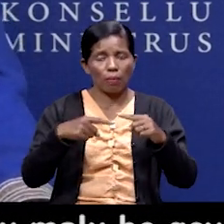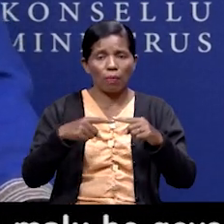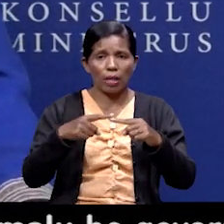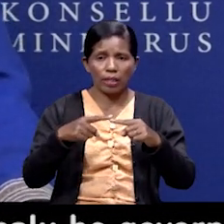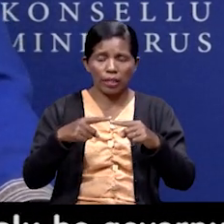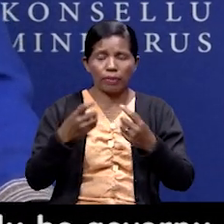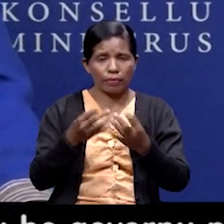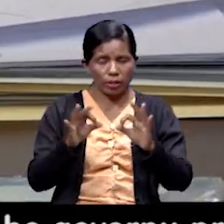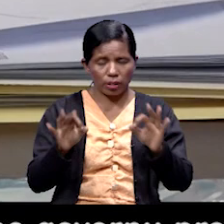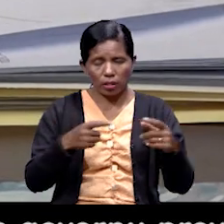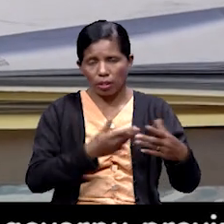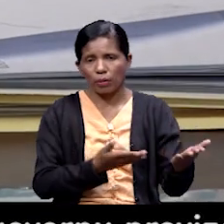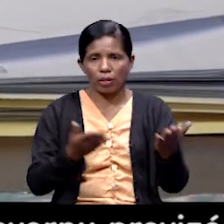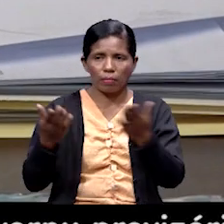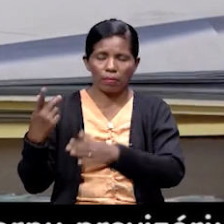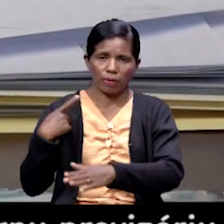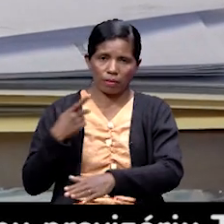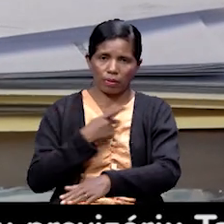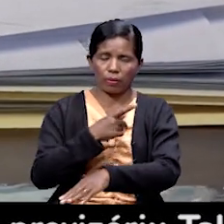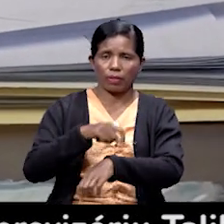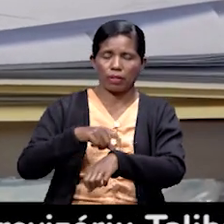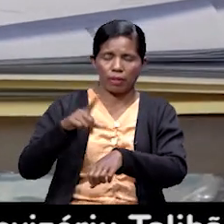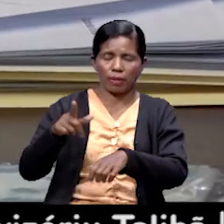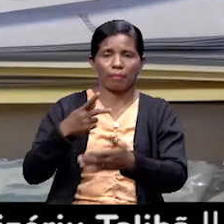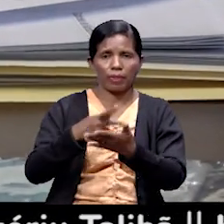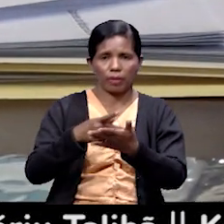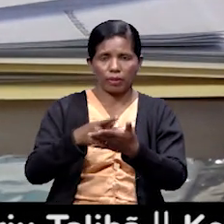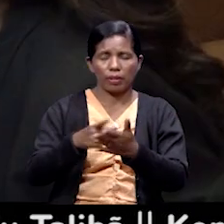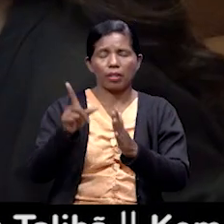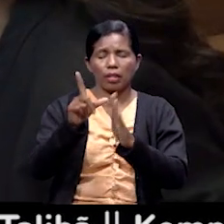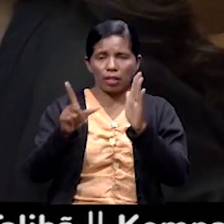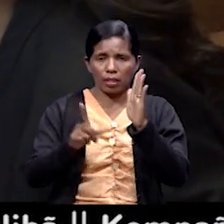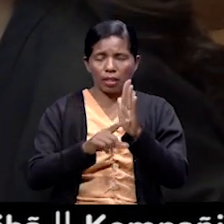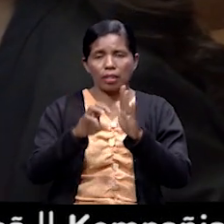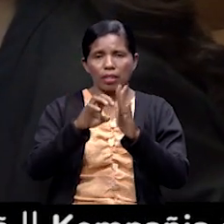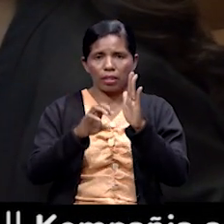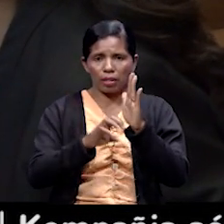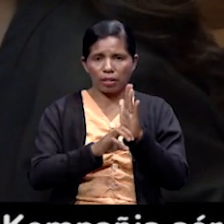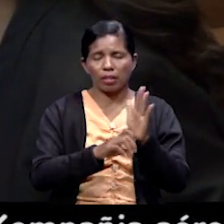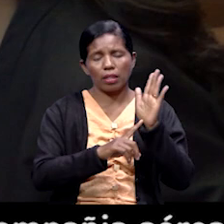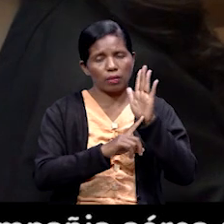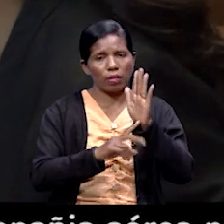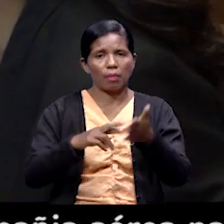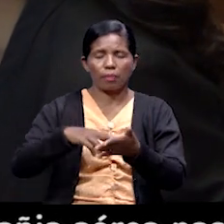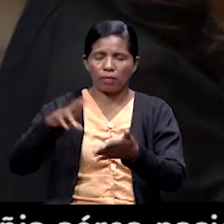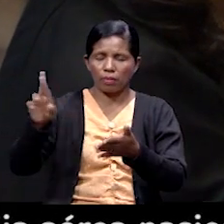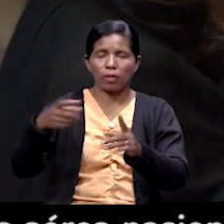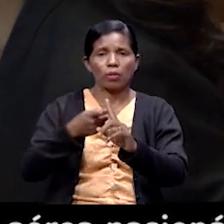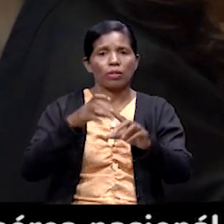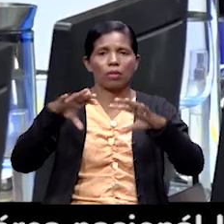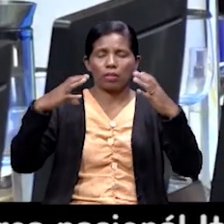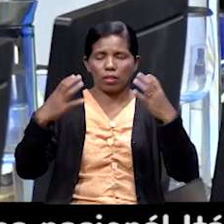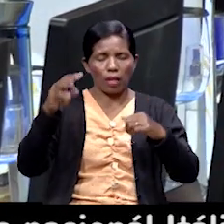haruka Bahia Parlamento Nacional. Projeto proposta lei presidência no protocolo Estado União, nebe aprova na Rússia Conselho Ministro,